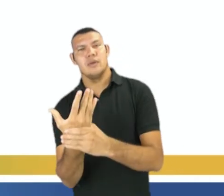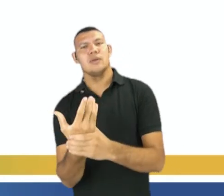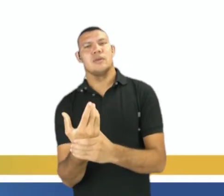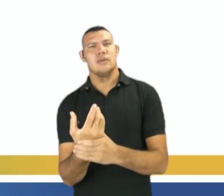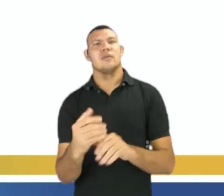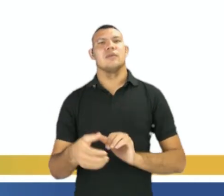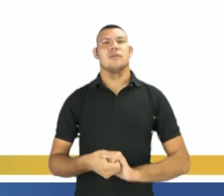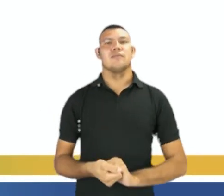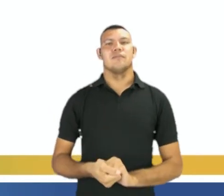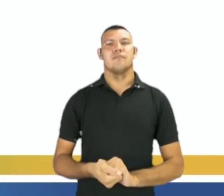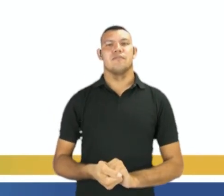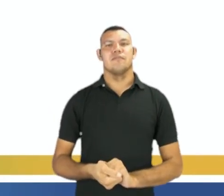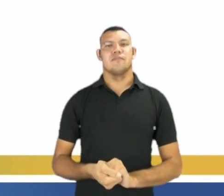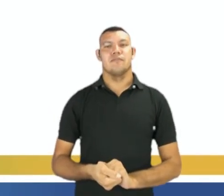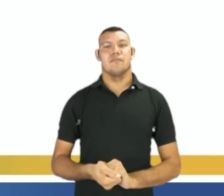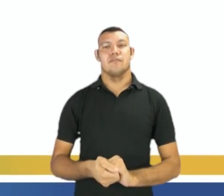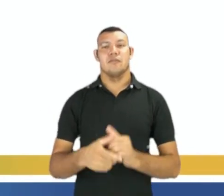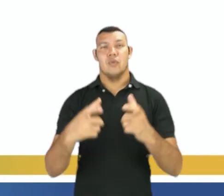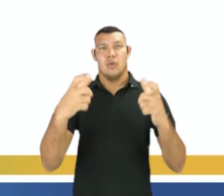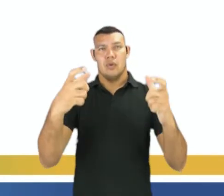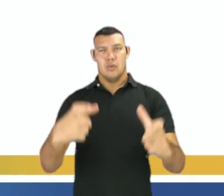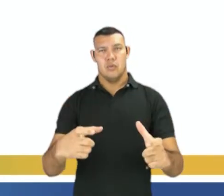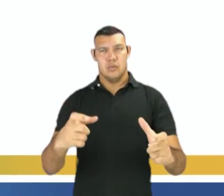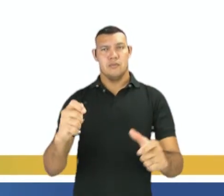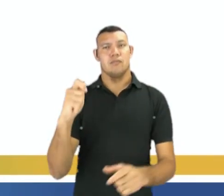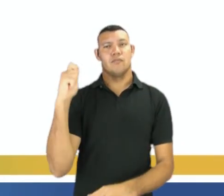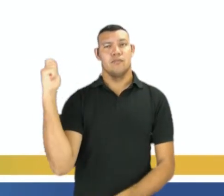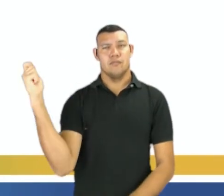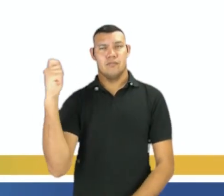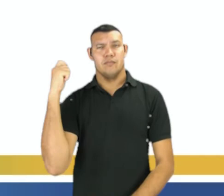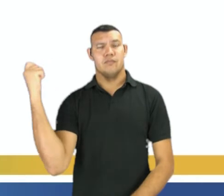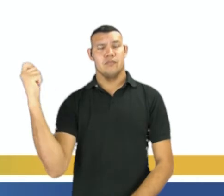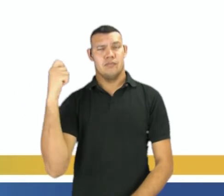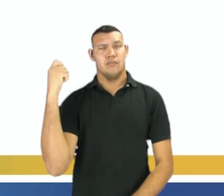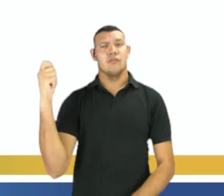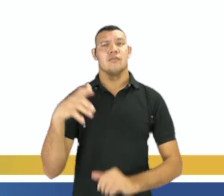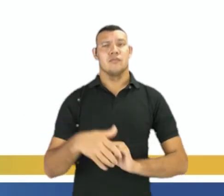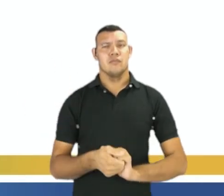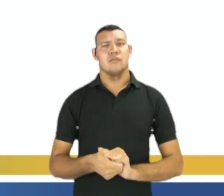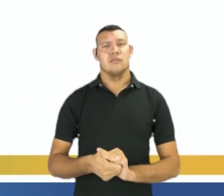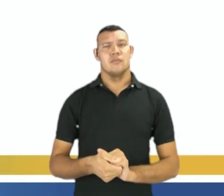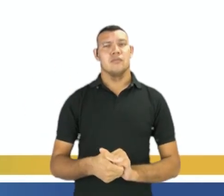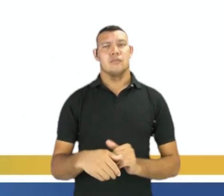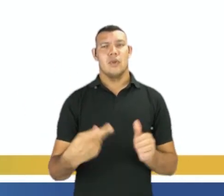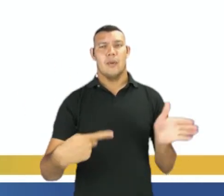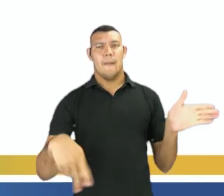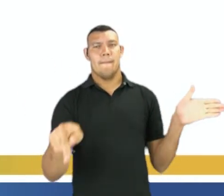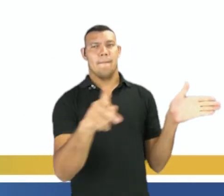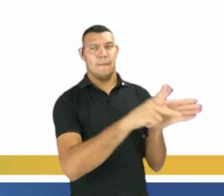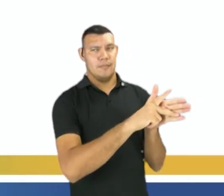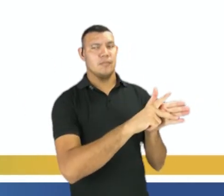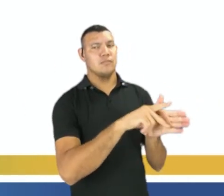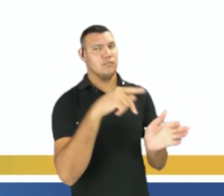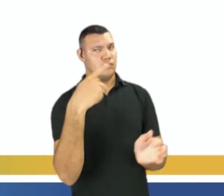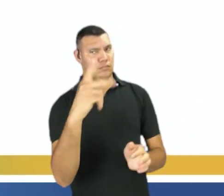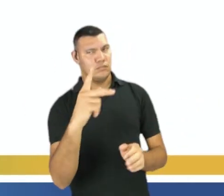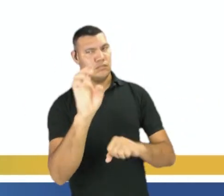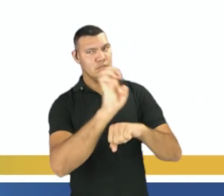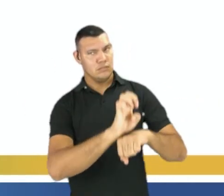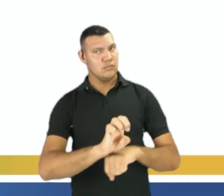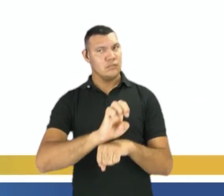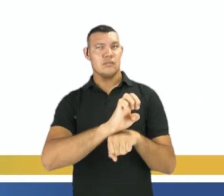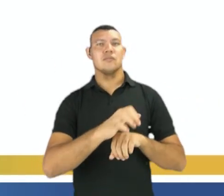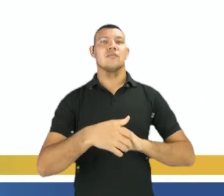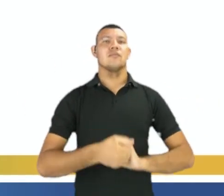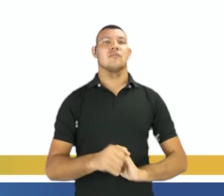ela é uma mata registrada na áreas centrais e sulinas do Rio Grande do Sul, né? É basicamente predominante do estado do Rio Grande do Sul, né? Essa